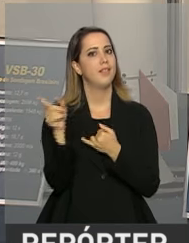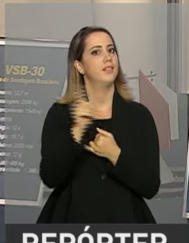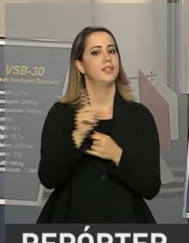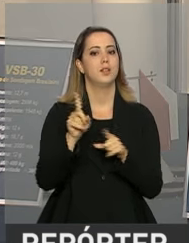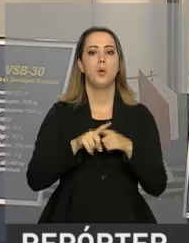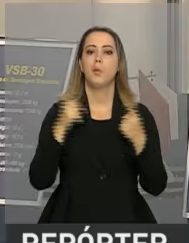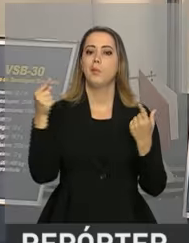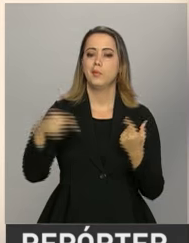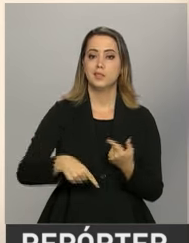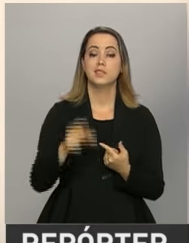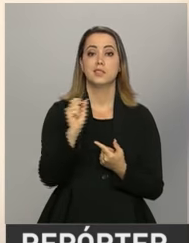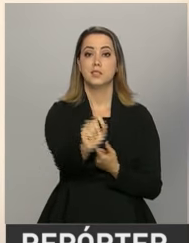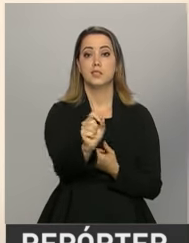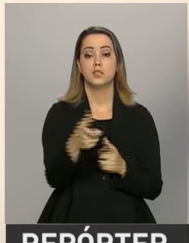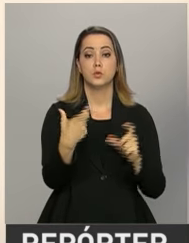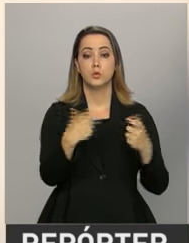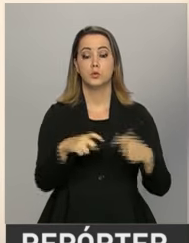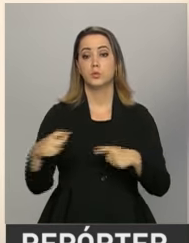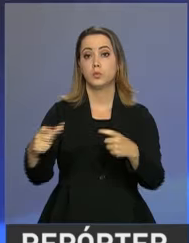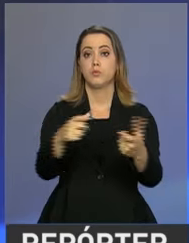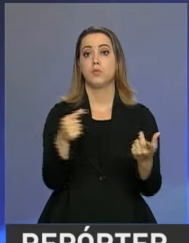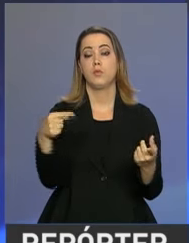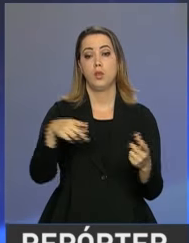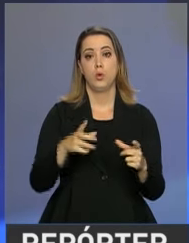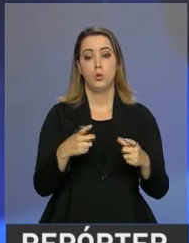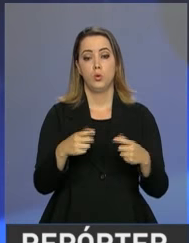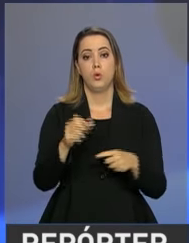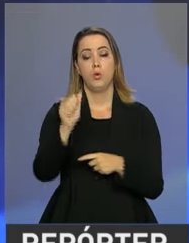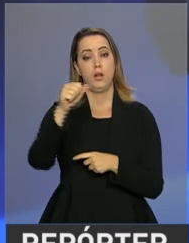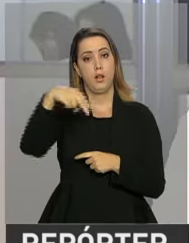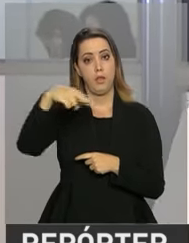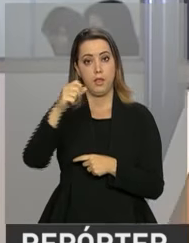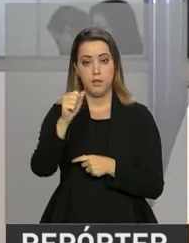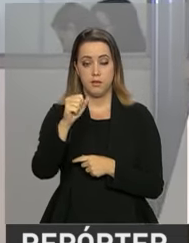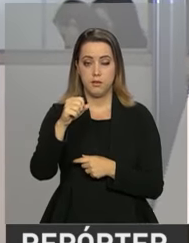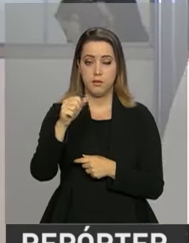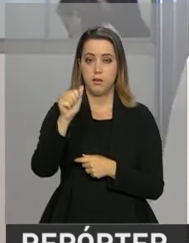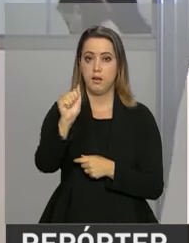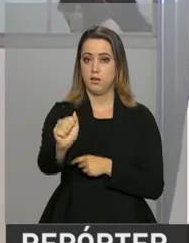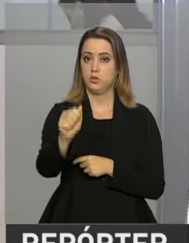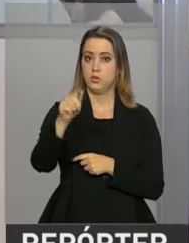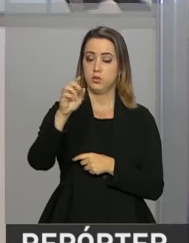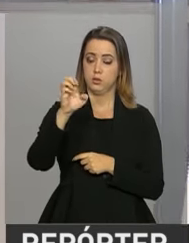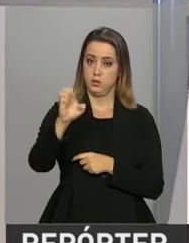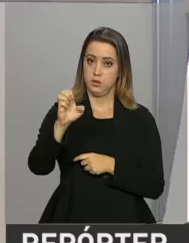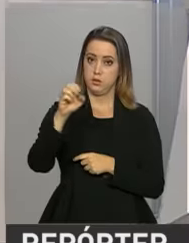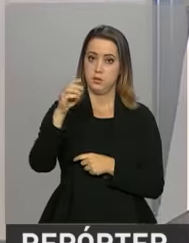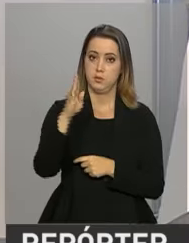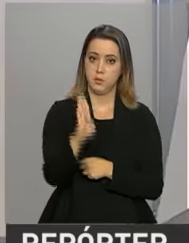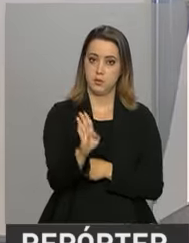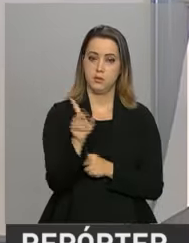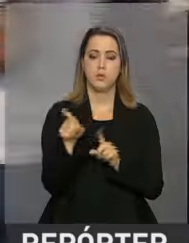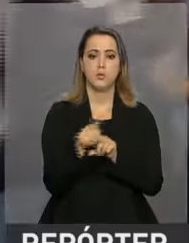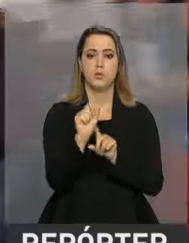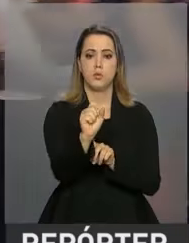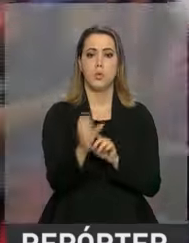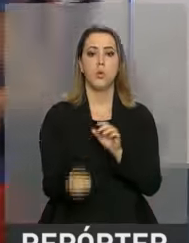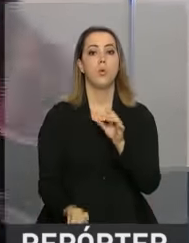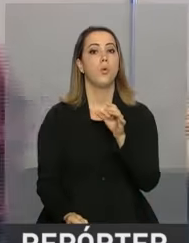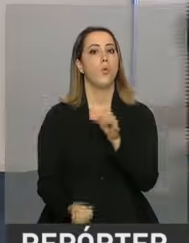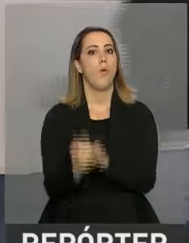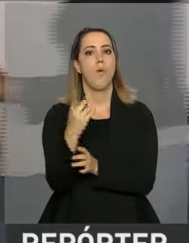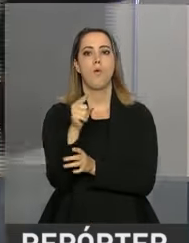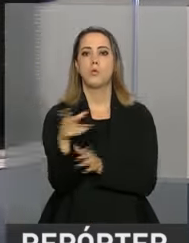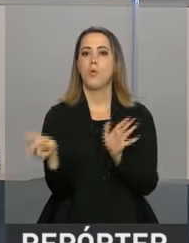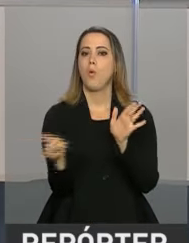Mundo MCTIC, no estande da Agência Espacial Brasileira, isso é realidade. O Pedro, de 9 anos, construiu seu próprio foguete e ficou